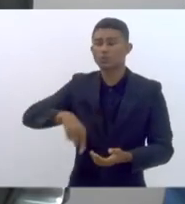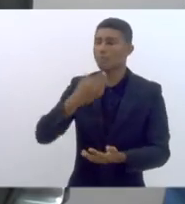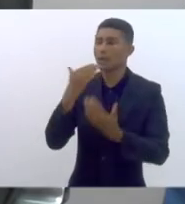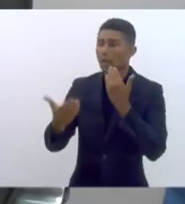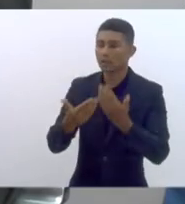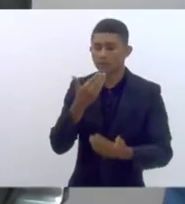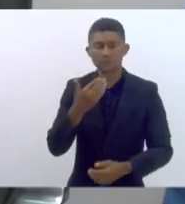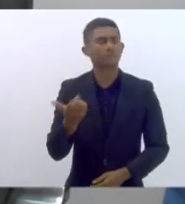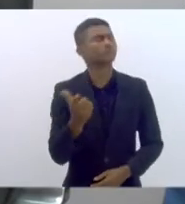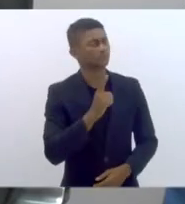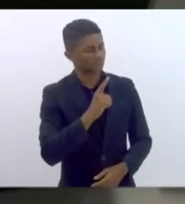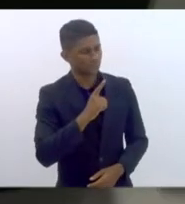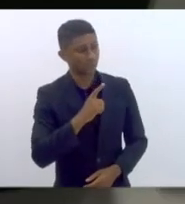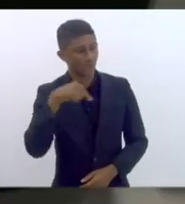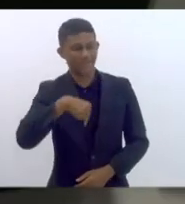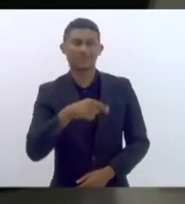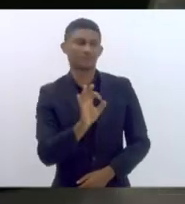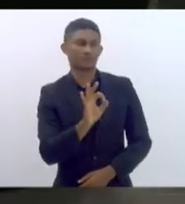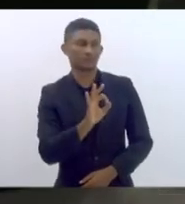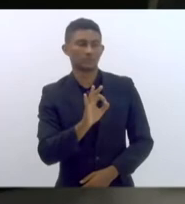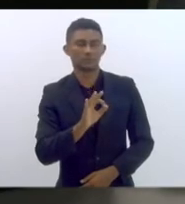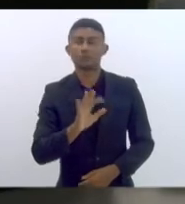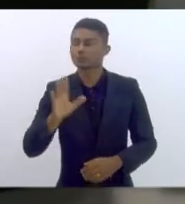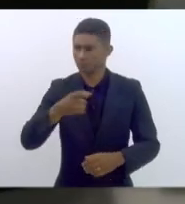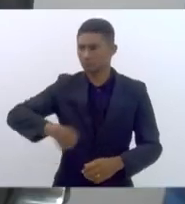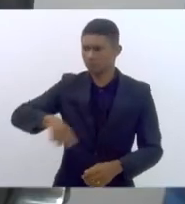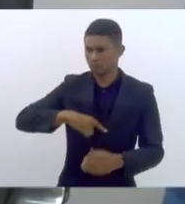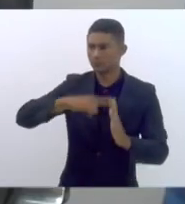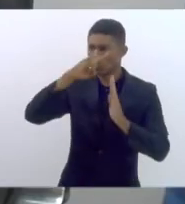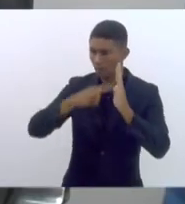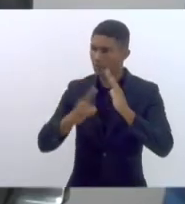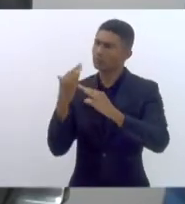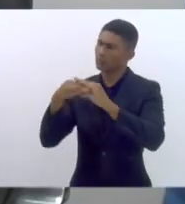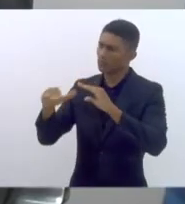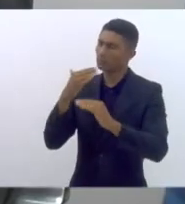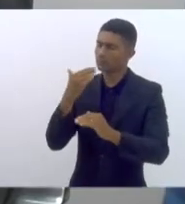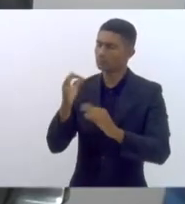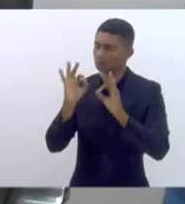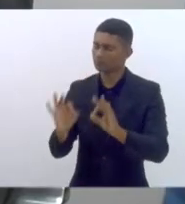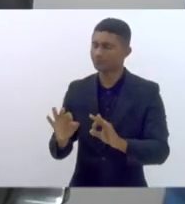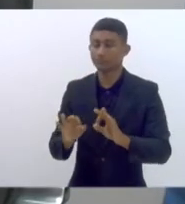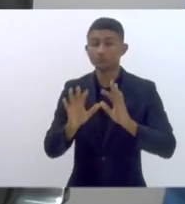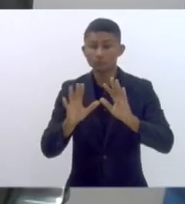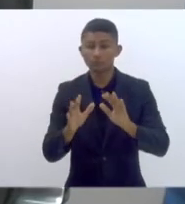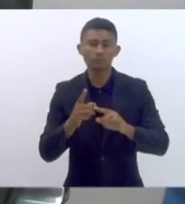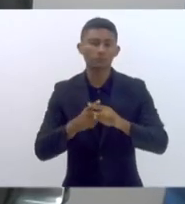A gente não tem aqui, mas a gente pode... Não, nós vamos oficiar. Por quê? Na